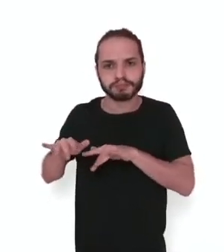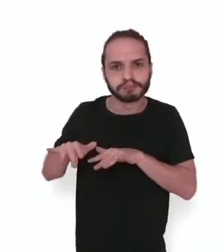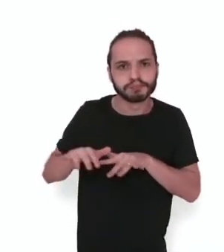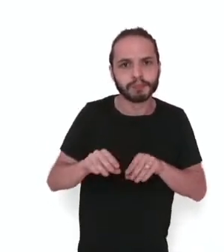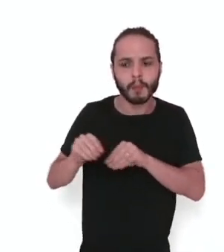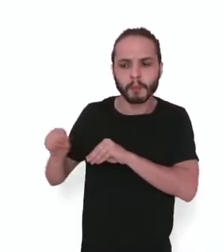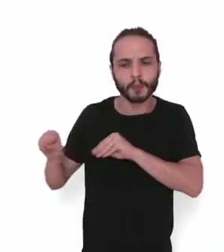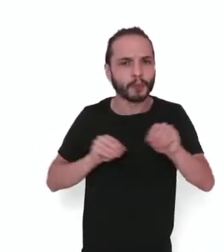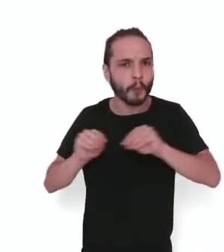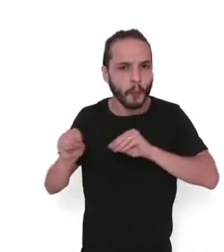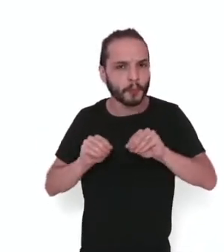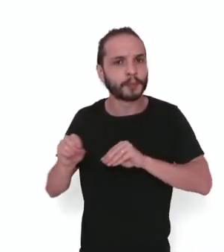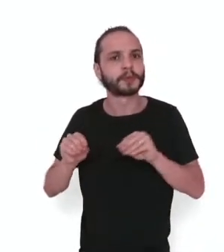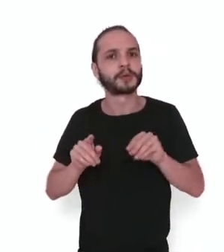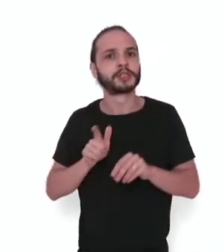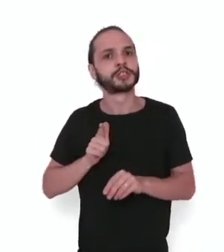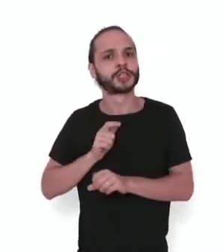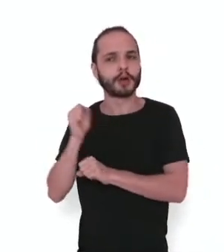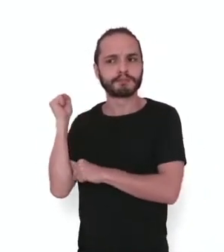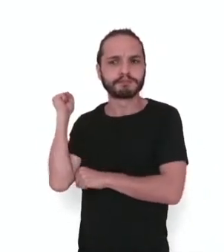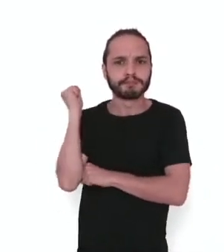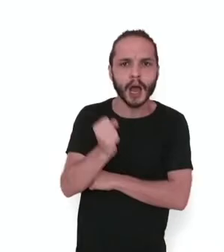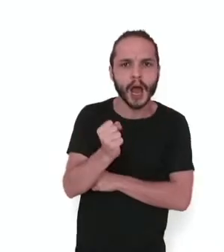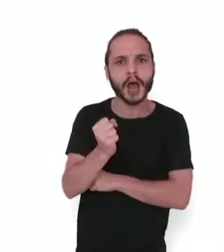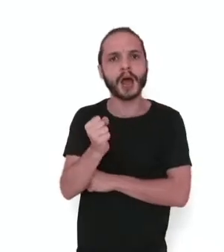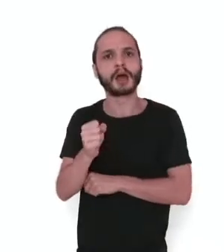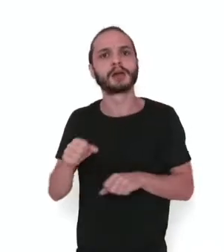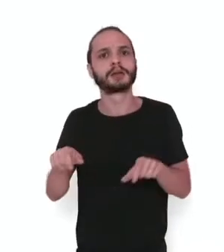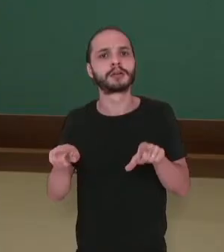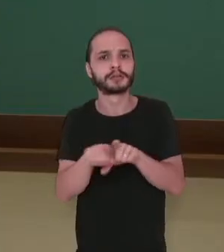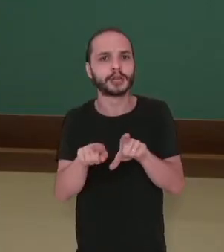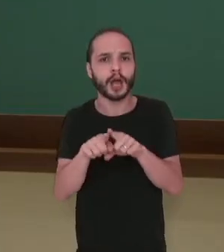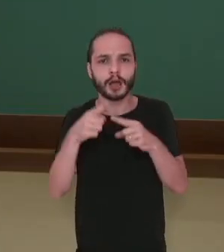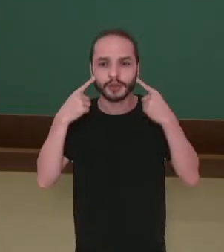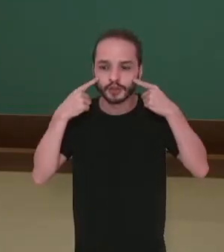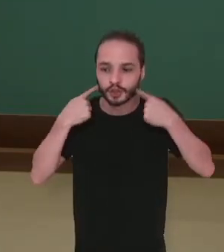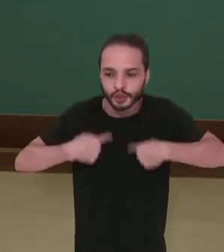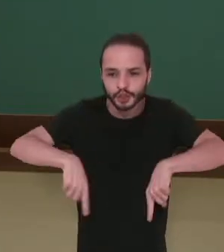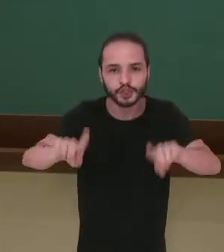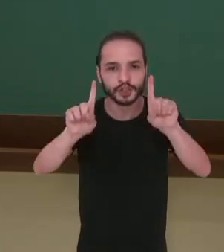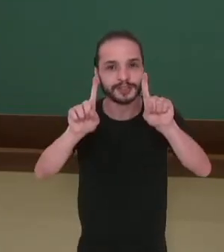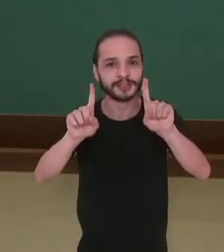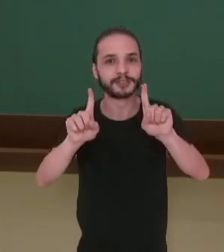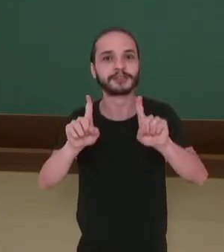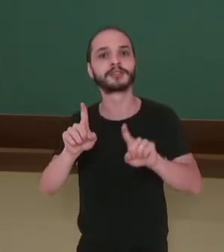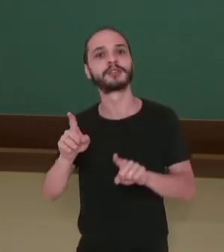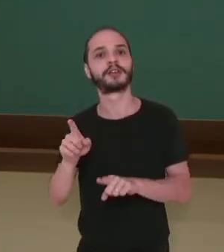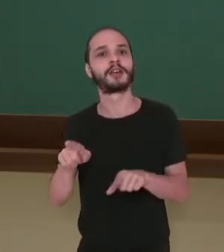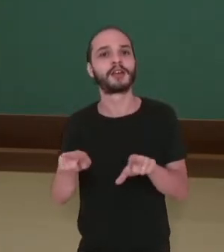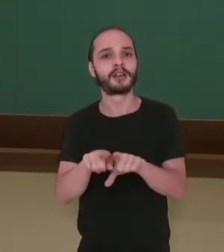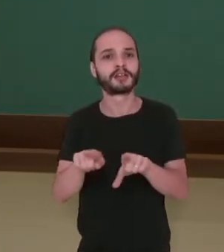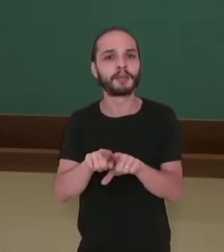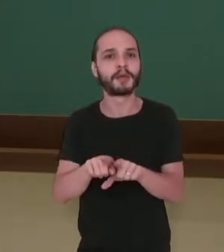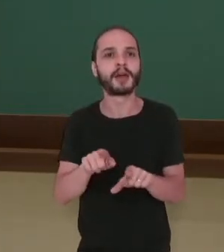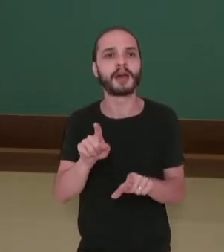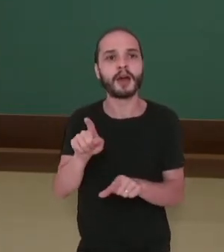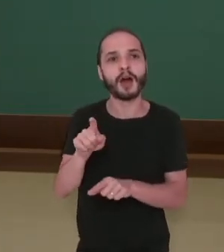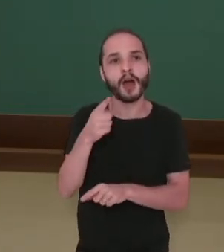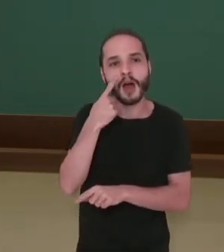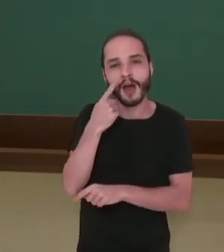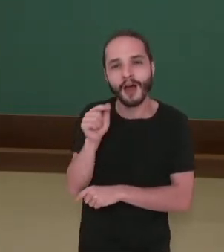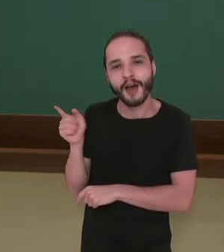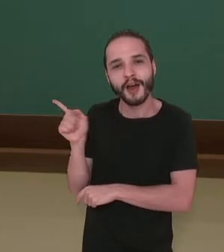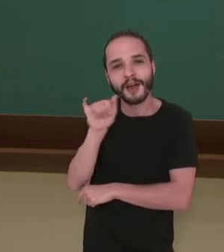Então aqui até um gifzinho para lembrar a Era do Gelo, né? Que é um filme que foi feito mostrando a última era glacial, né?